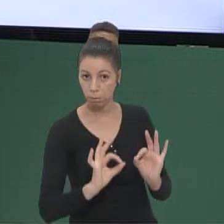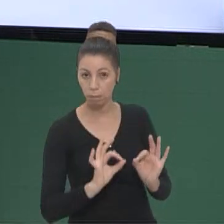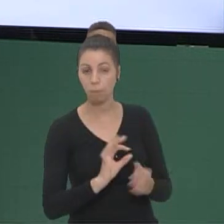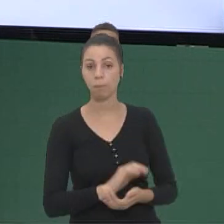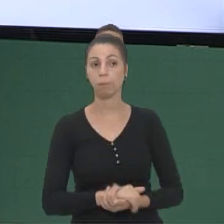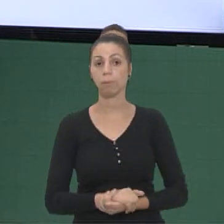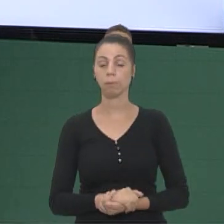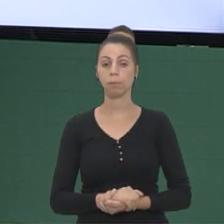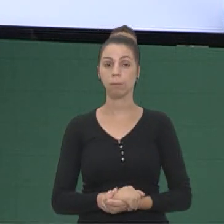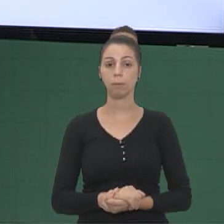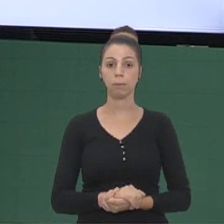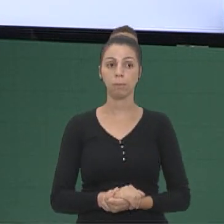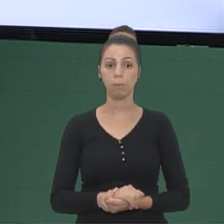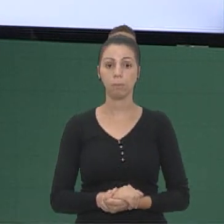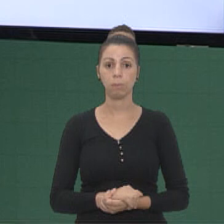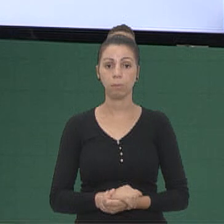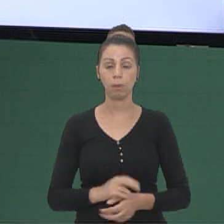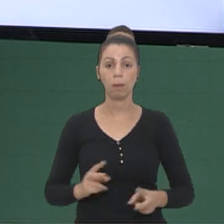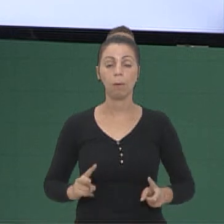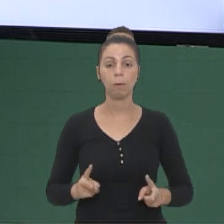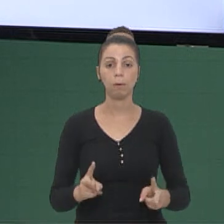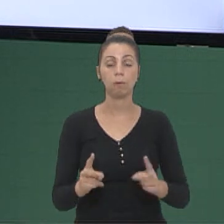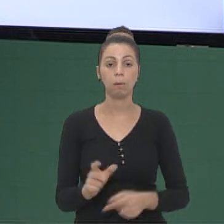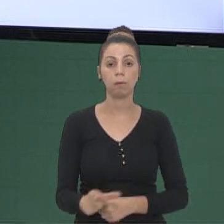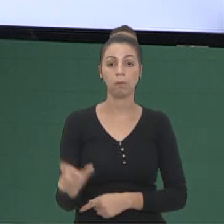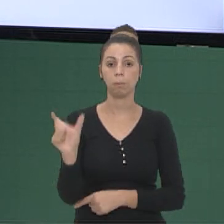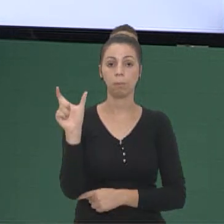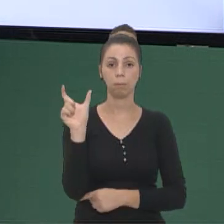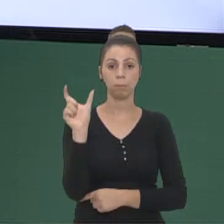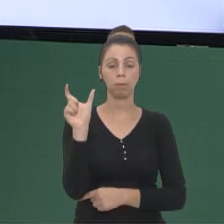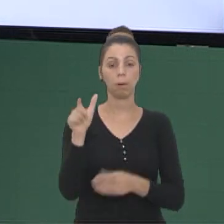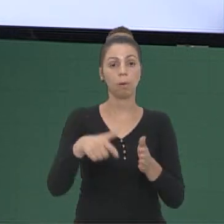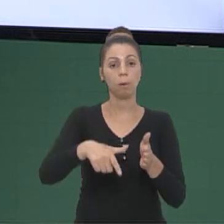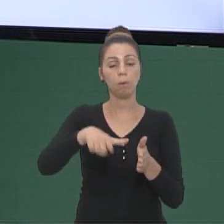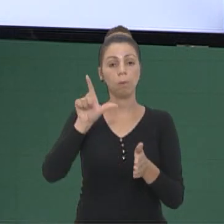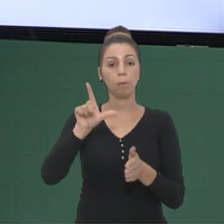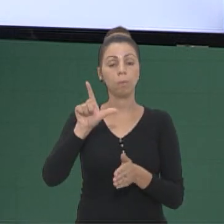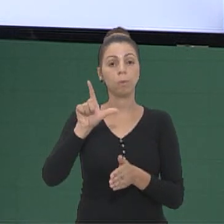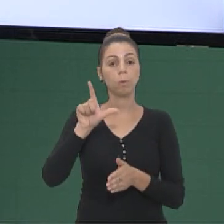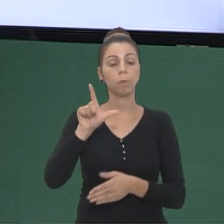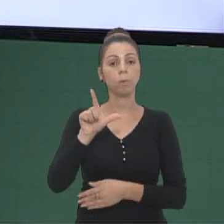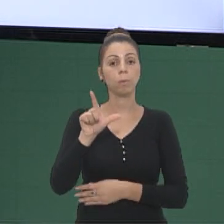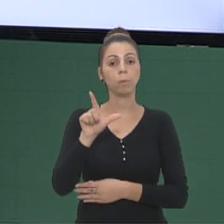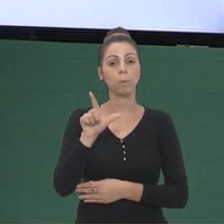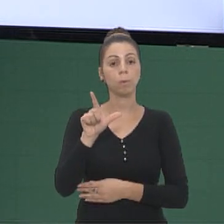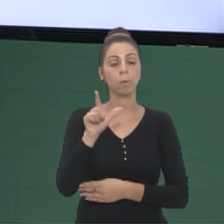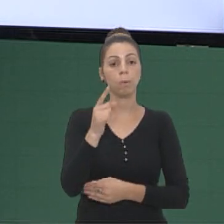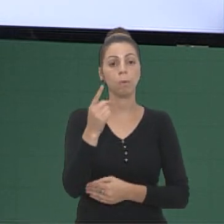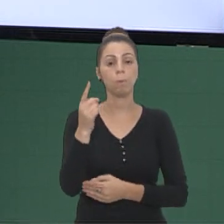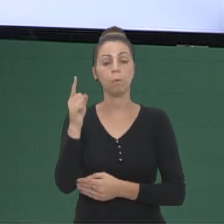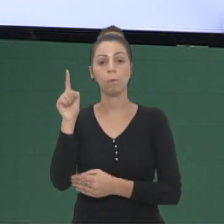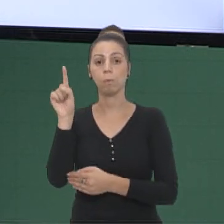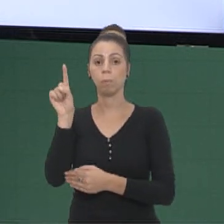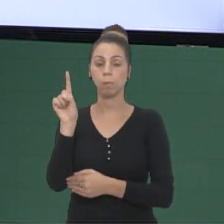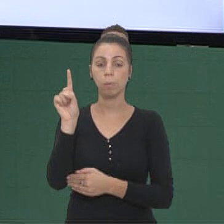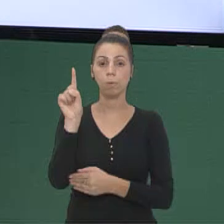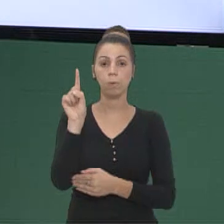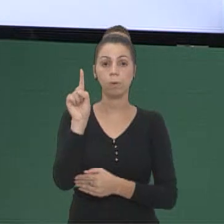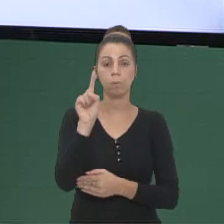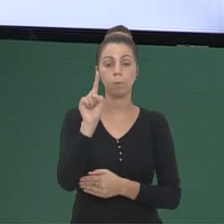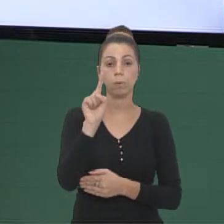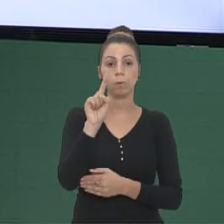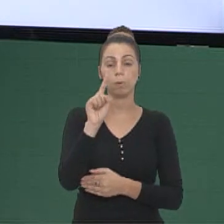E continuando aqui, nós temos mais umas palavrinhas que antecipam um último fragmento do nosso texto do Júlio